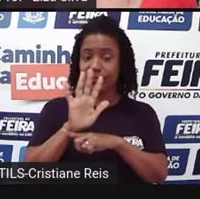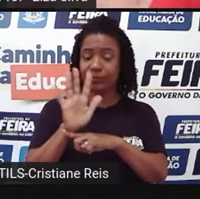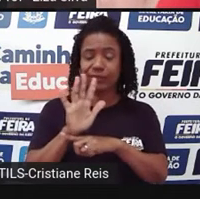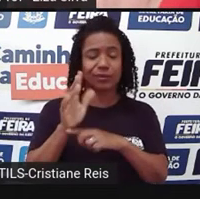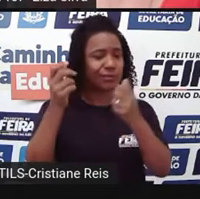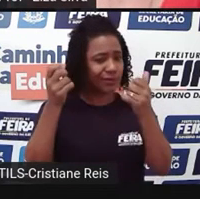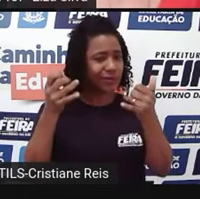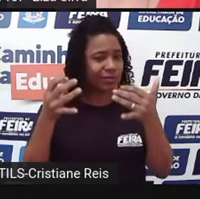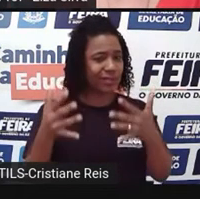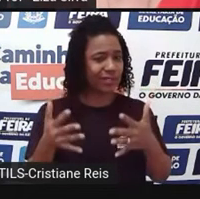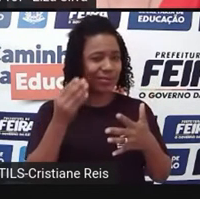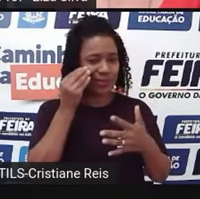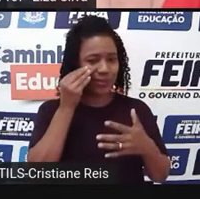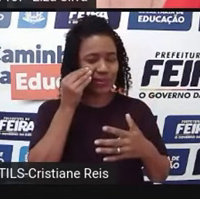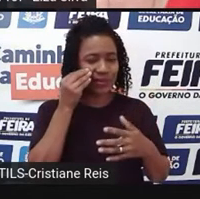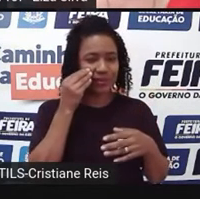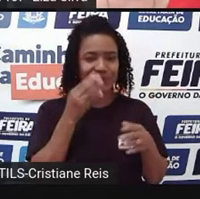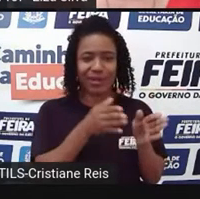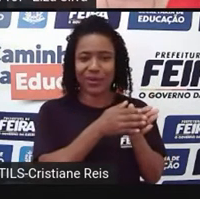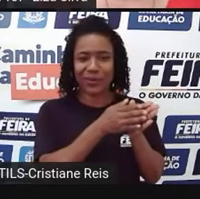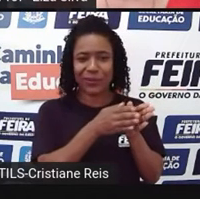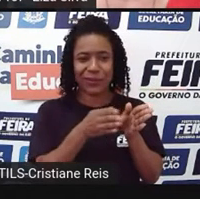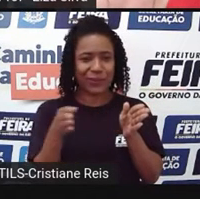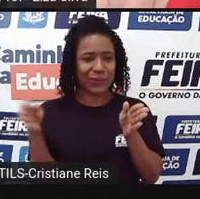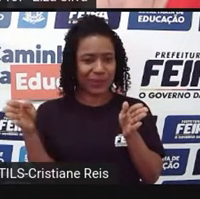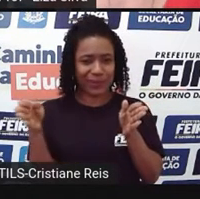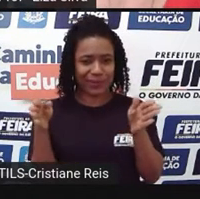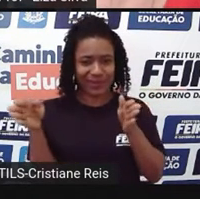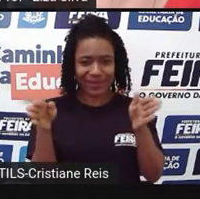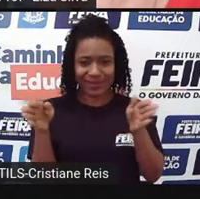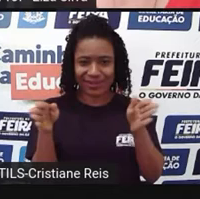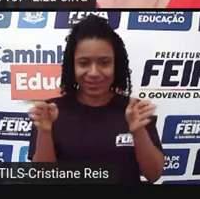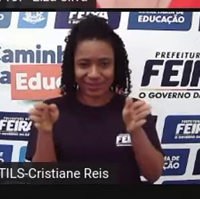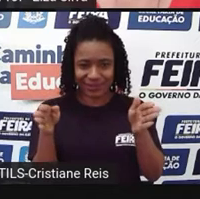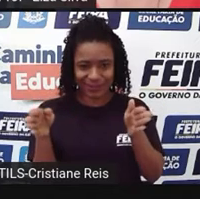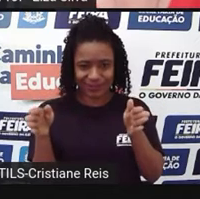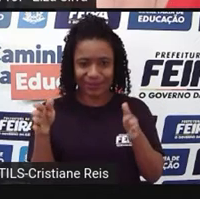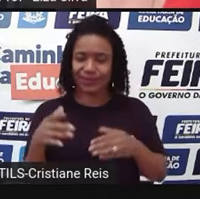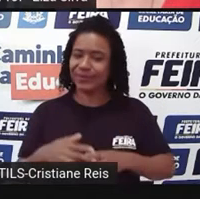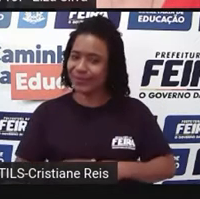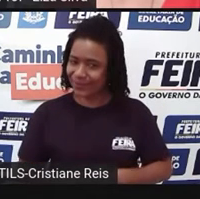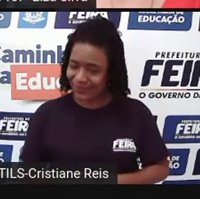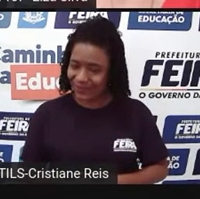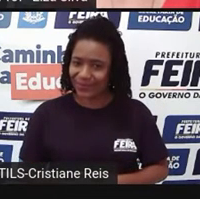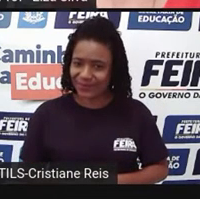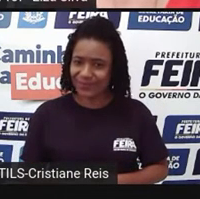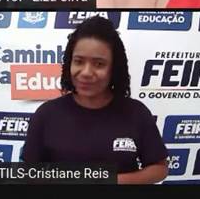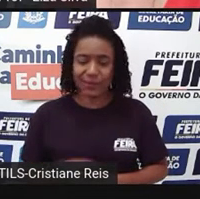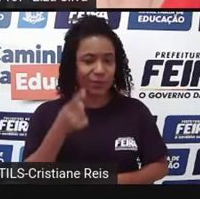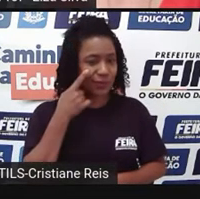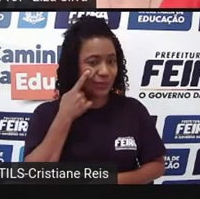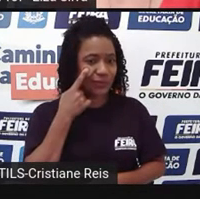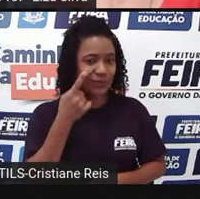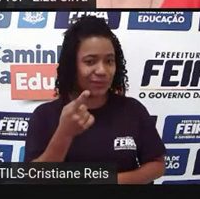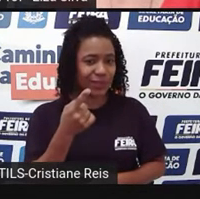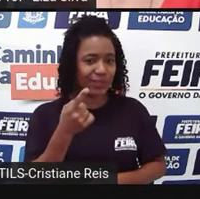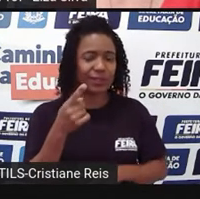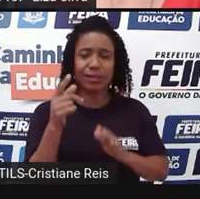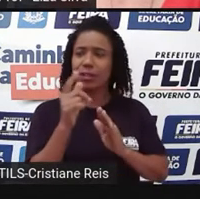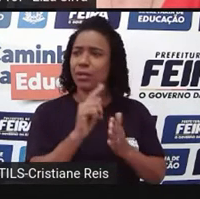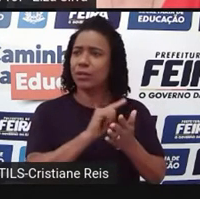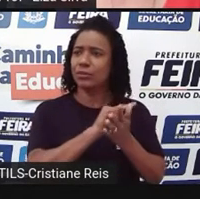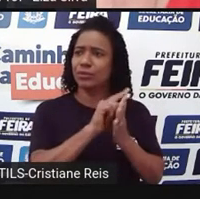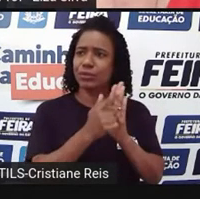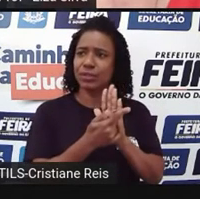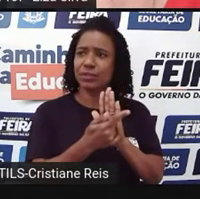nos apresenta uma linha do tempo né uma sai milagre ele já nos da Primeira ideia do que é esse gênero